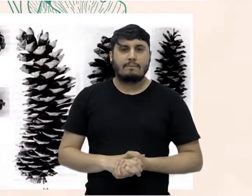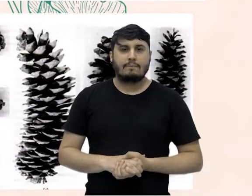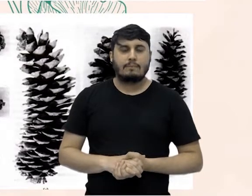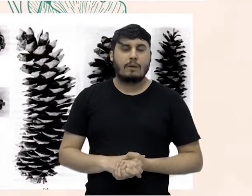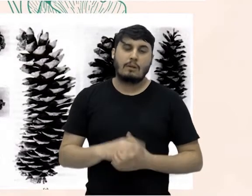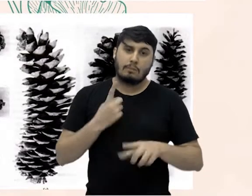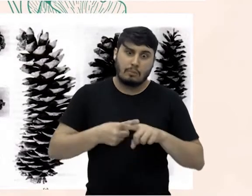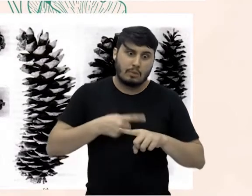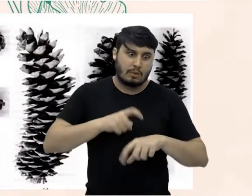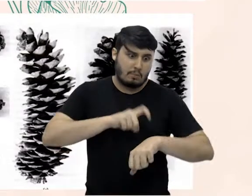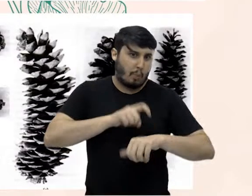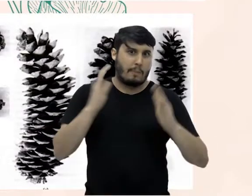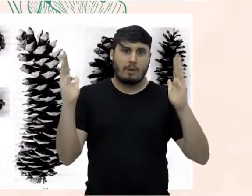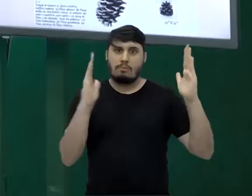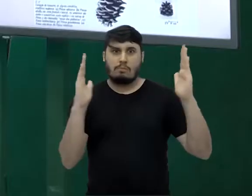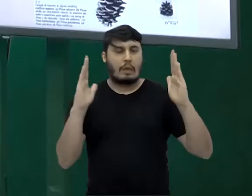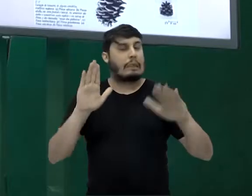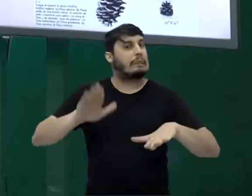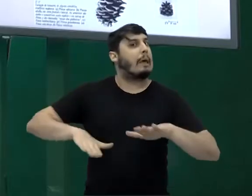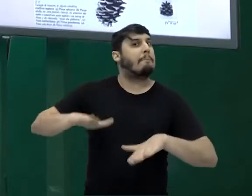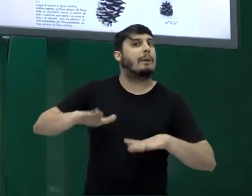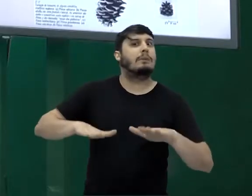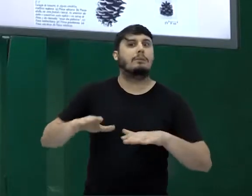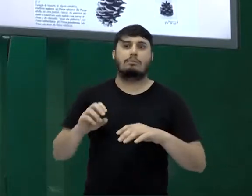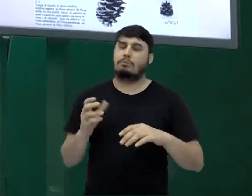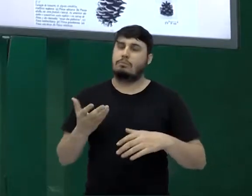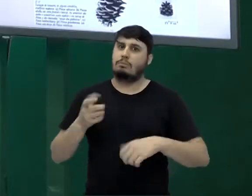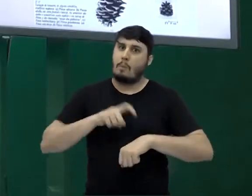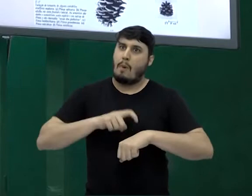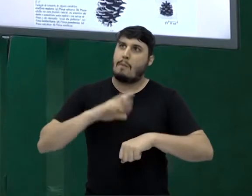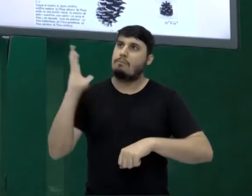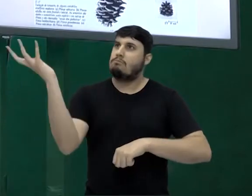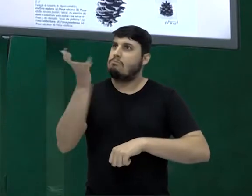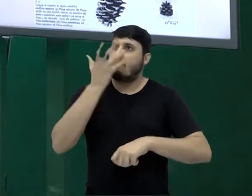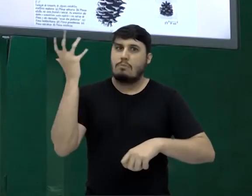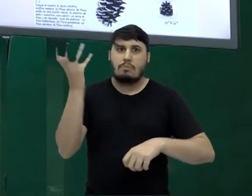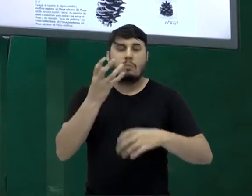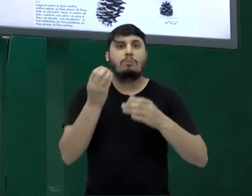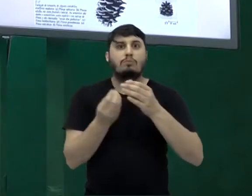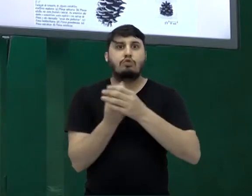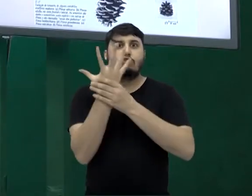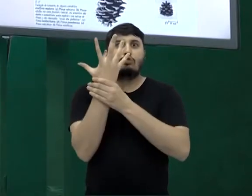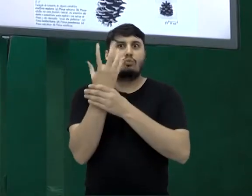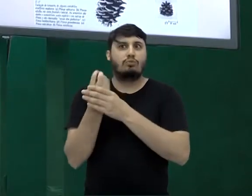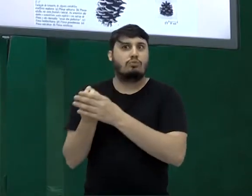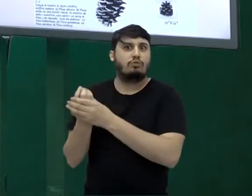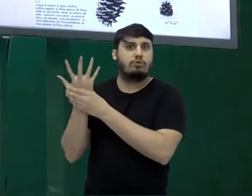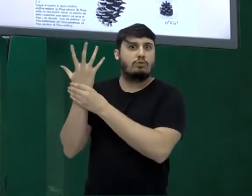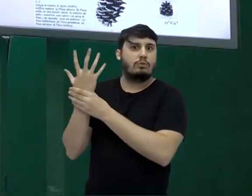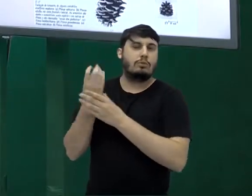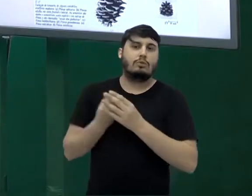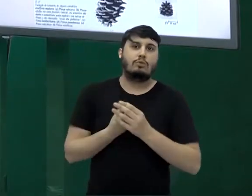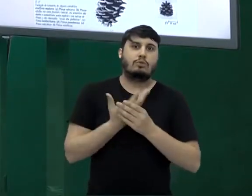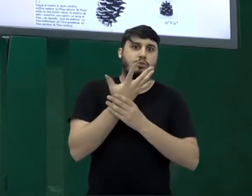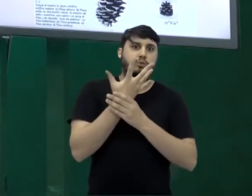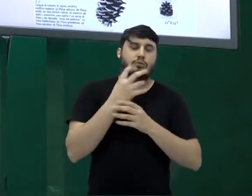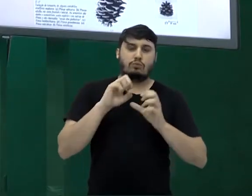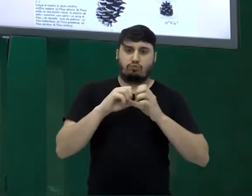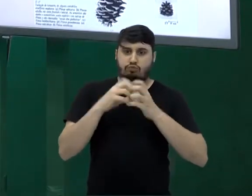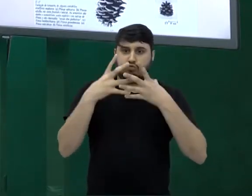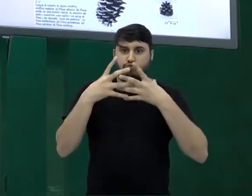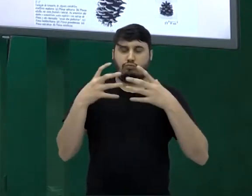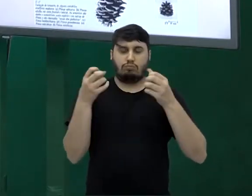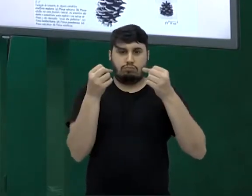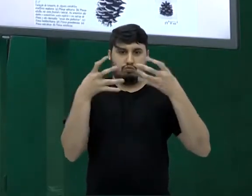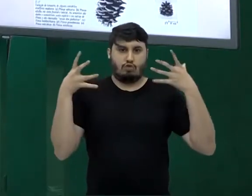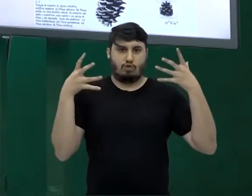aqui tá mais abertinho. Quando chega a época, ele abre. Nesse que ele abre, muda a pressão aqui de dentro